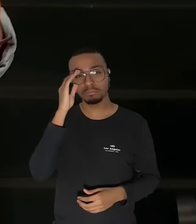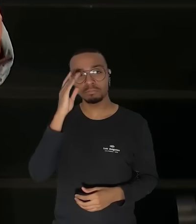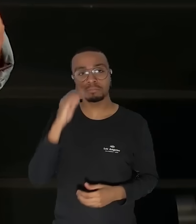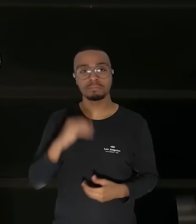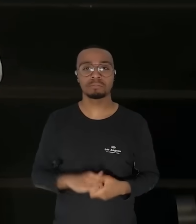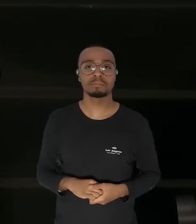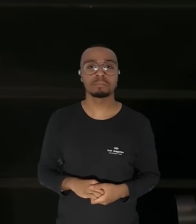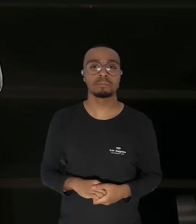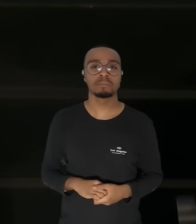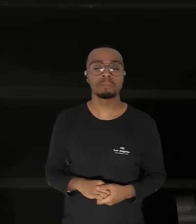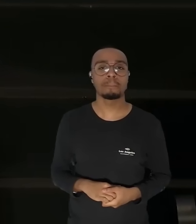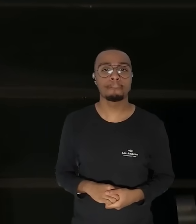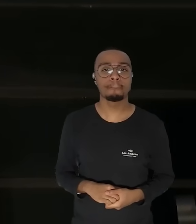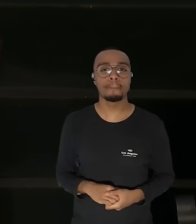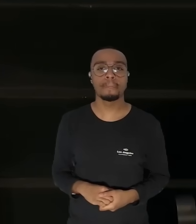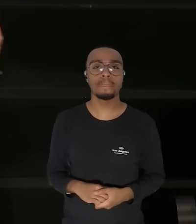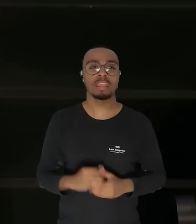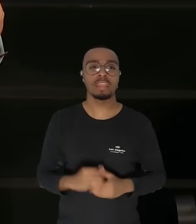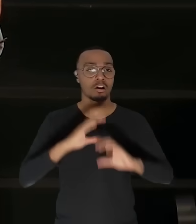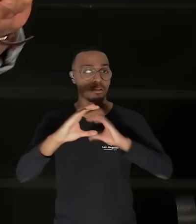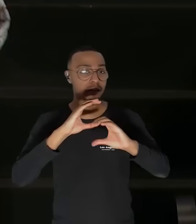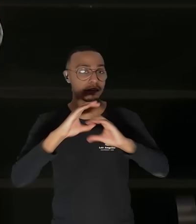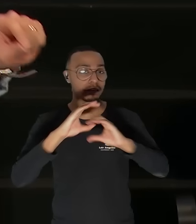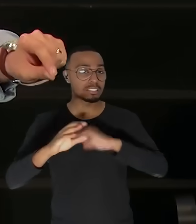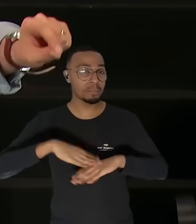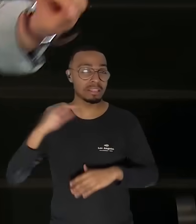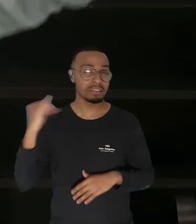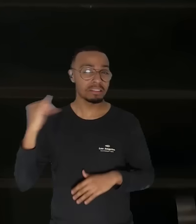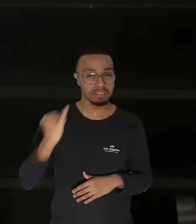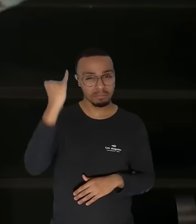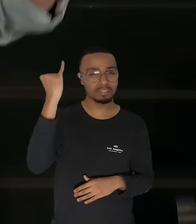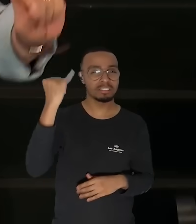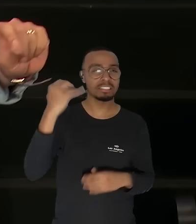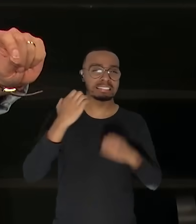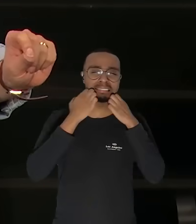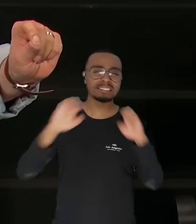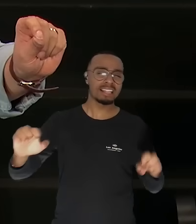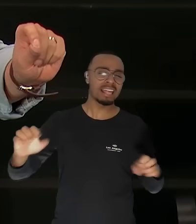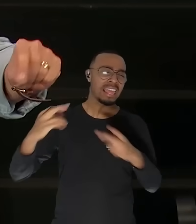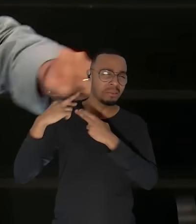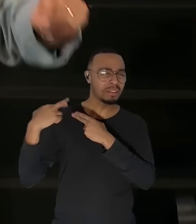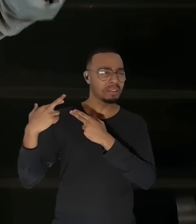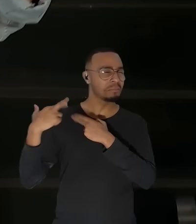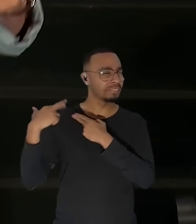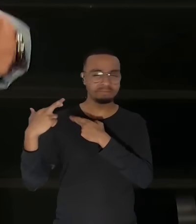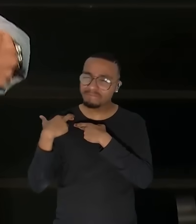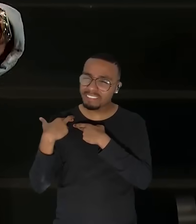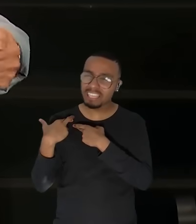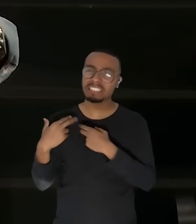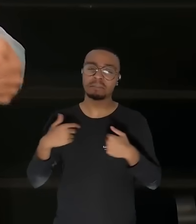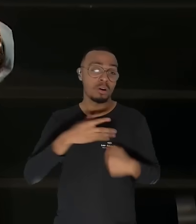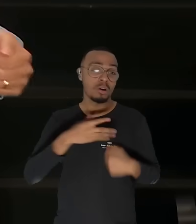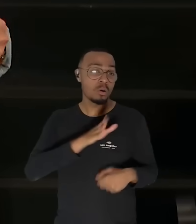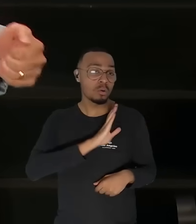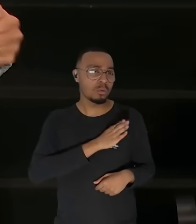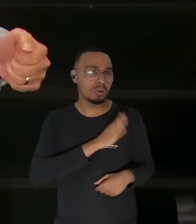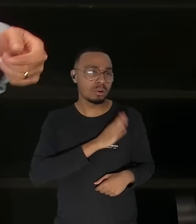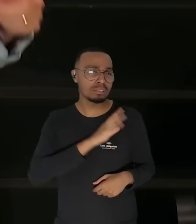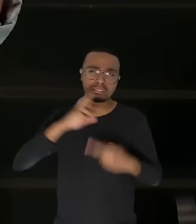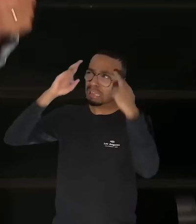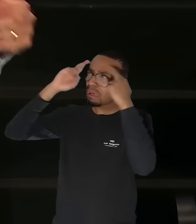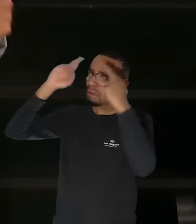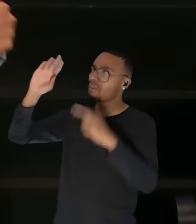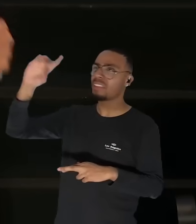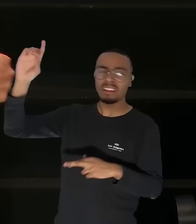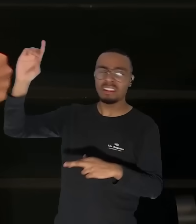é uma das artes mais importantes da história da humanidade. E comunicar o evangelho é uma baita responsabilidade. E o meu coração tem temor em dizer a você